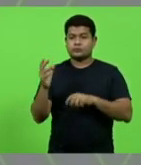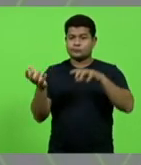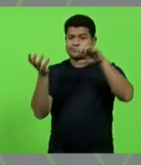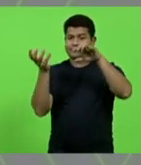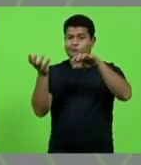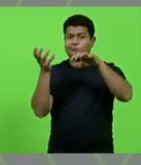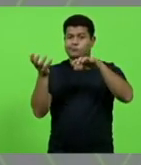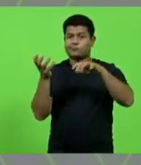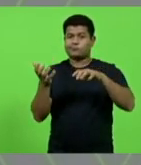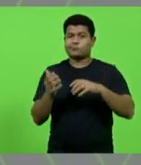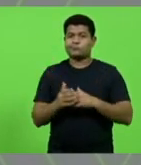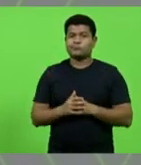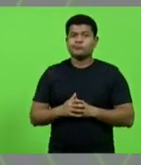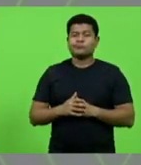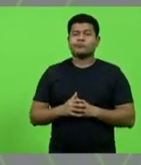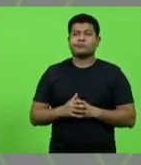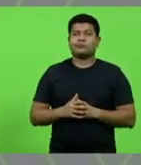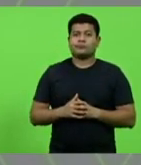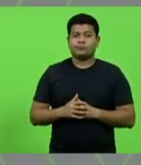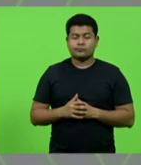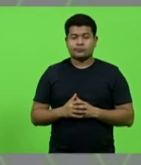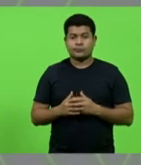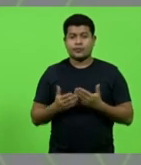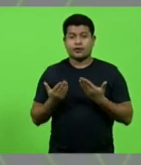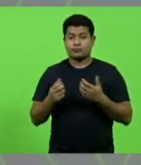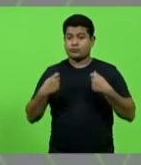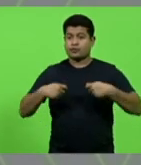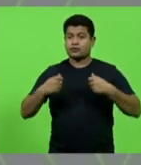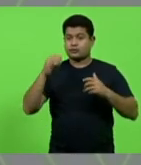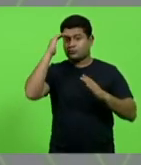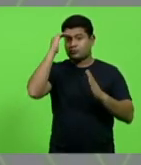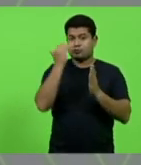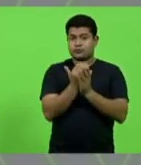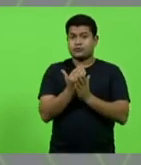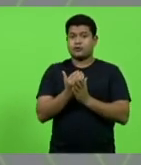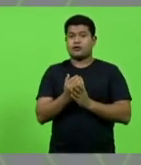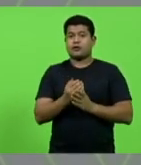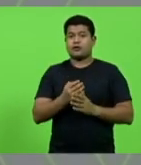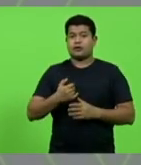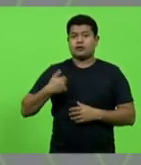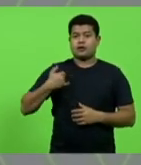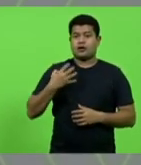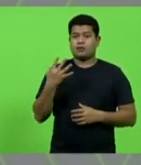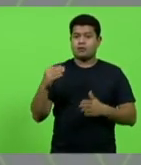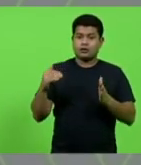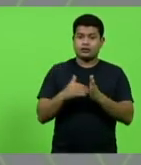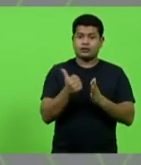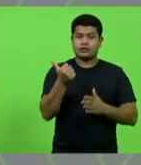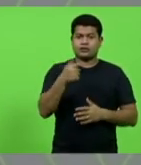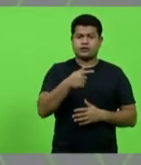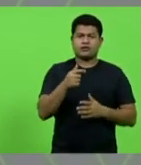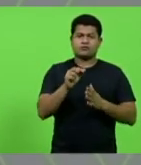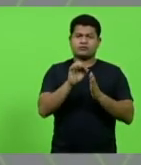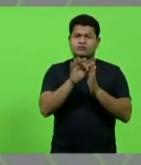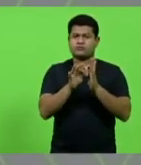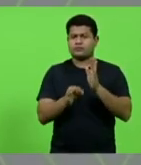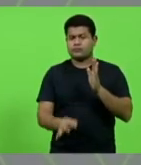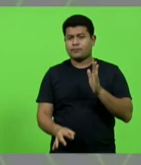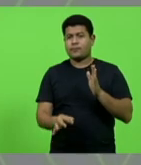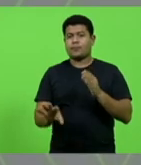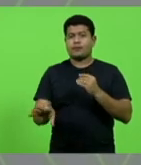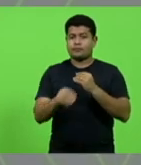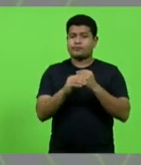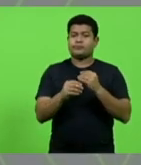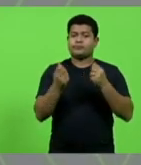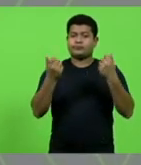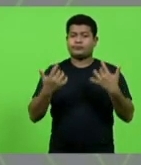modalidade utilitarista ou por conveniência circunstancial, desde que cumprida a obrigatoriedade de 4 a 17 anos, e aí segue a ementa, né?